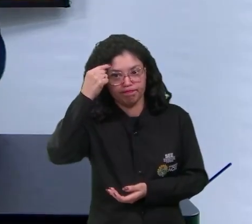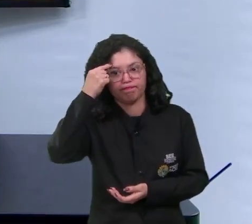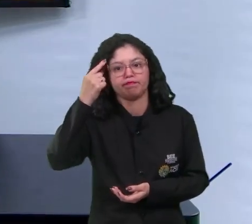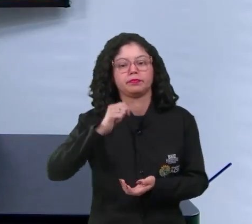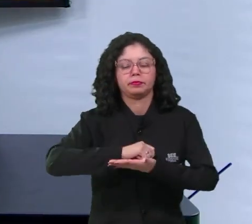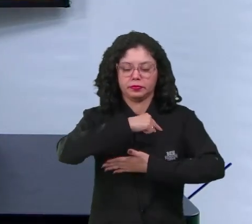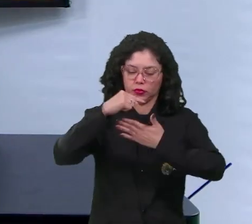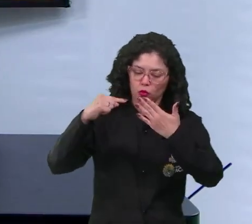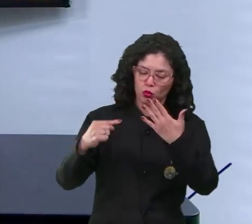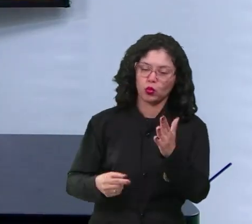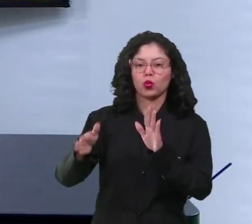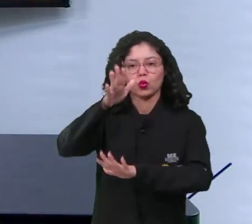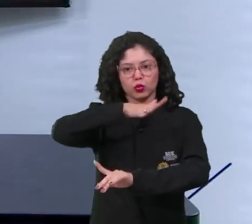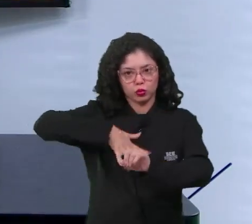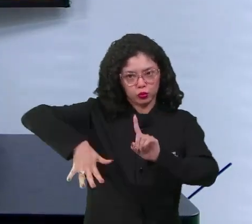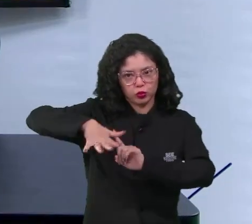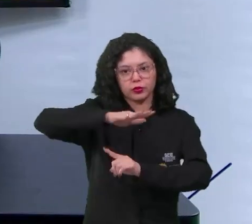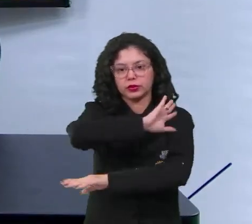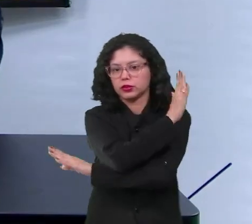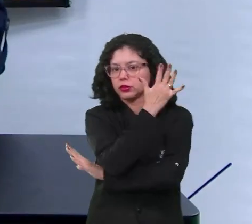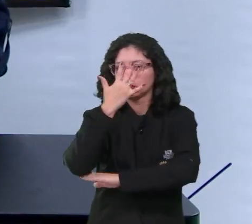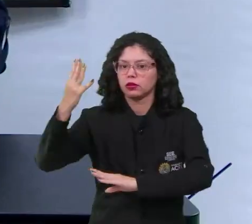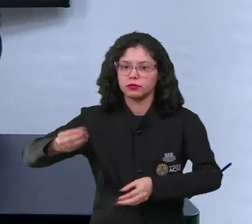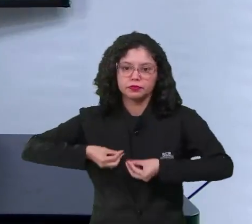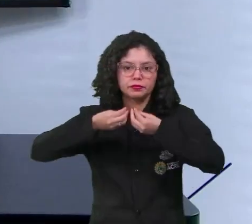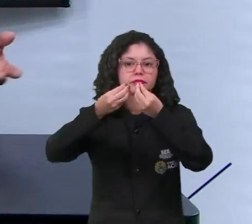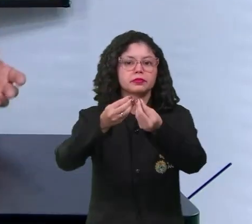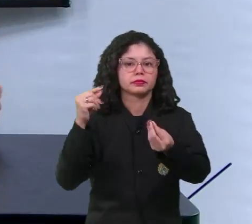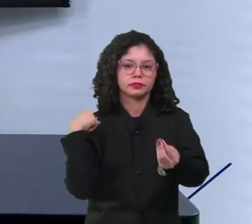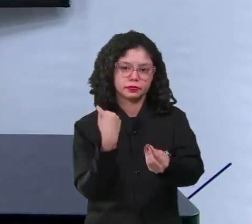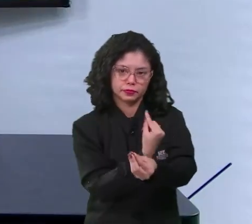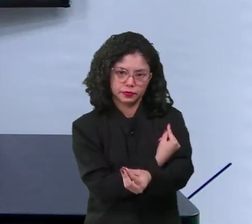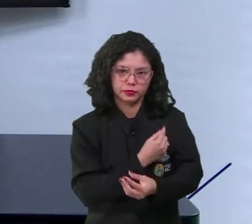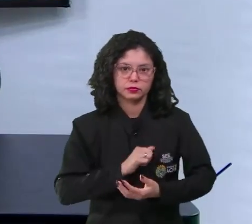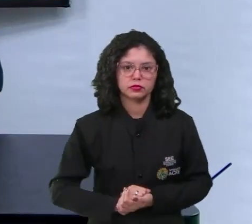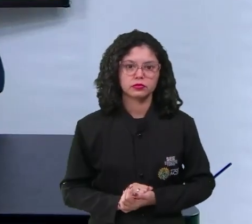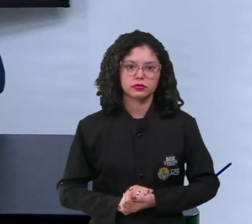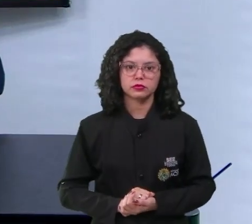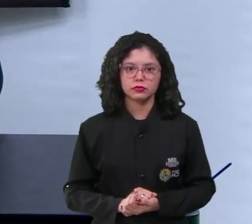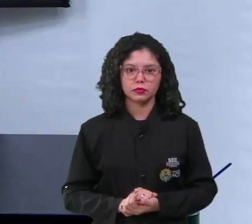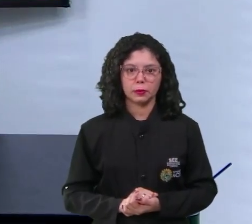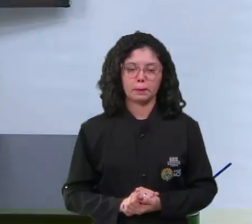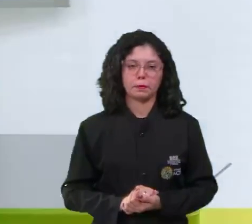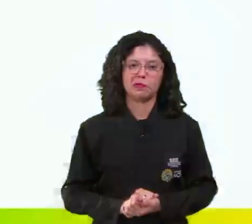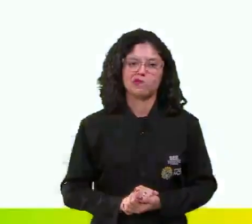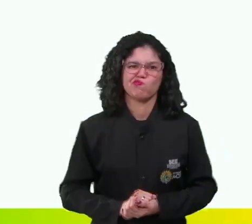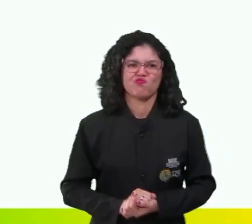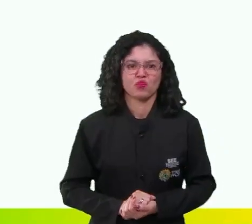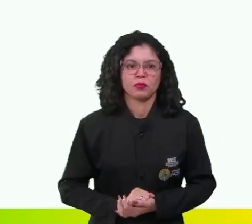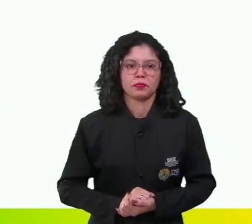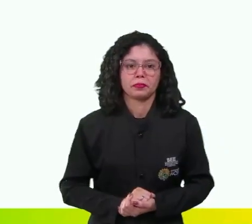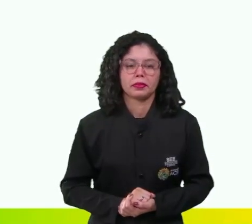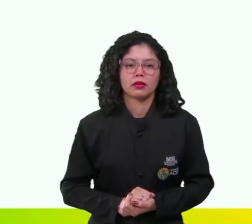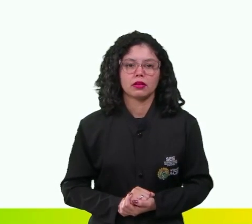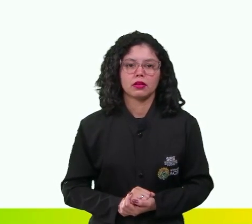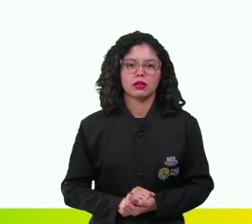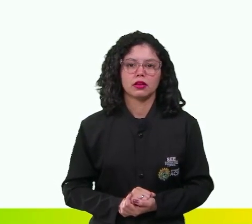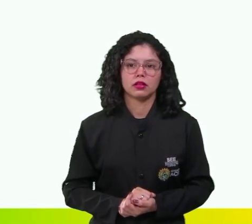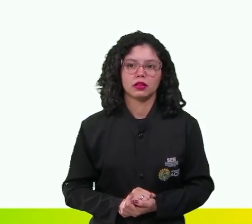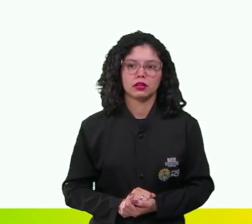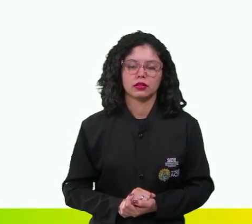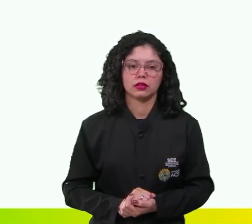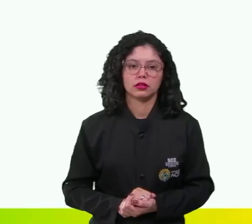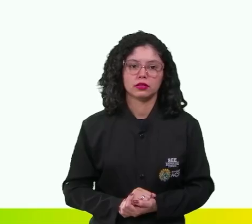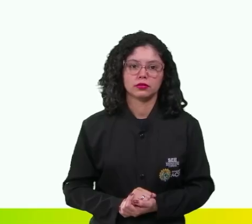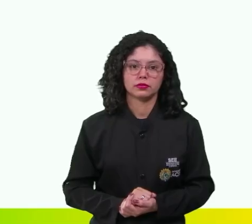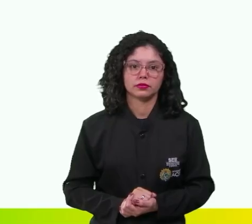os recursos que a natureza coloca ao nosso dispor. Muito bem, então,